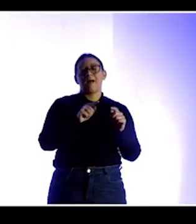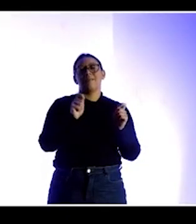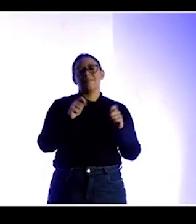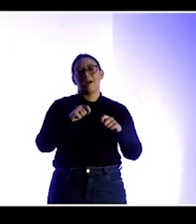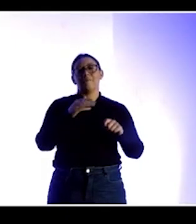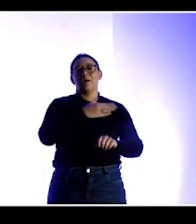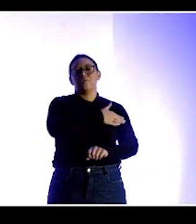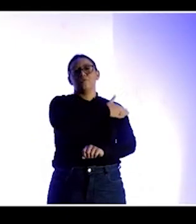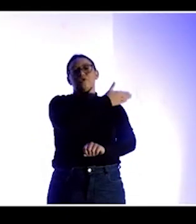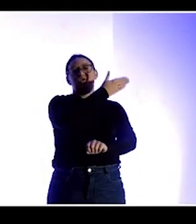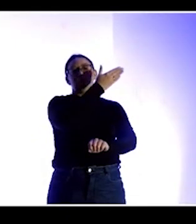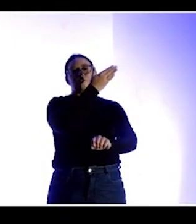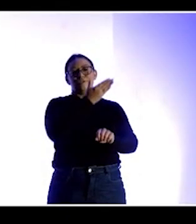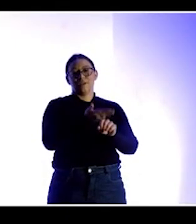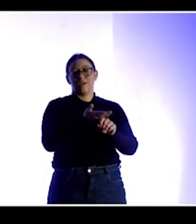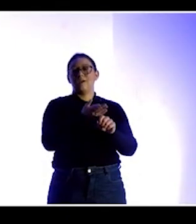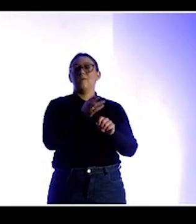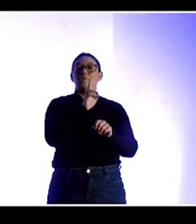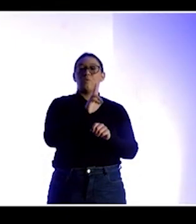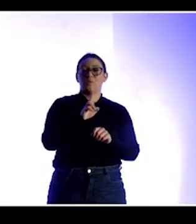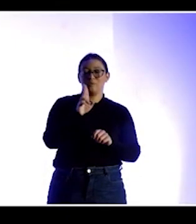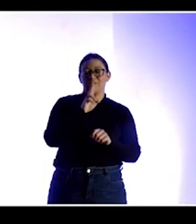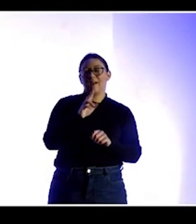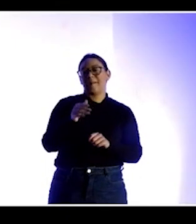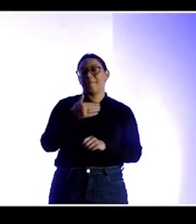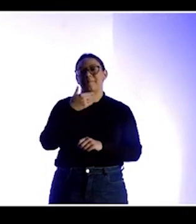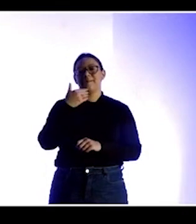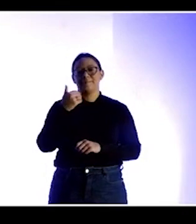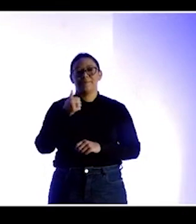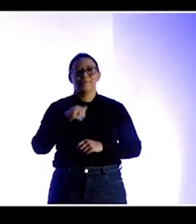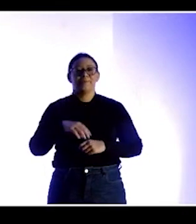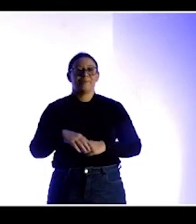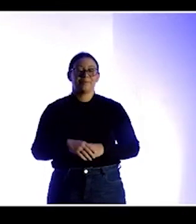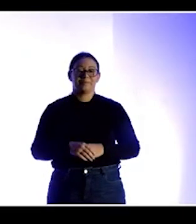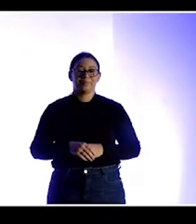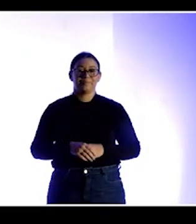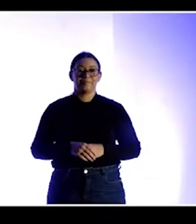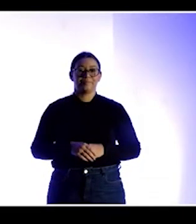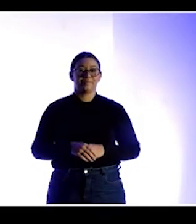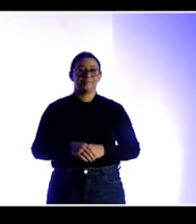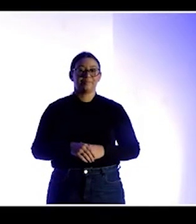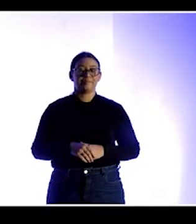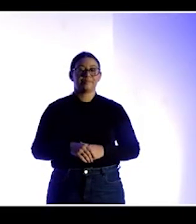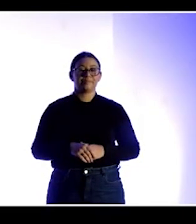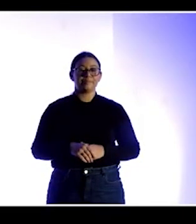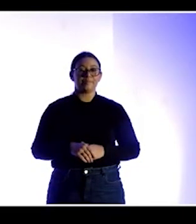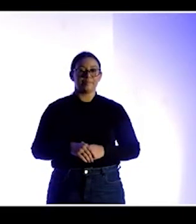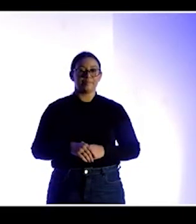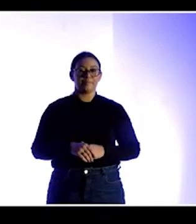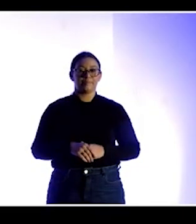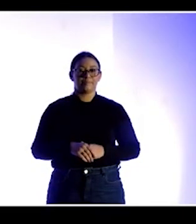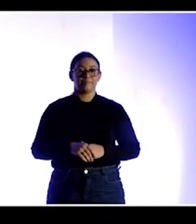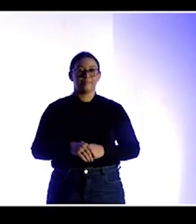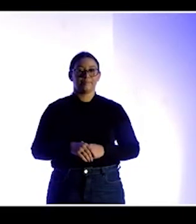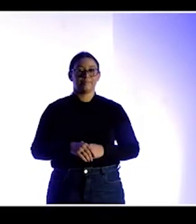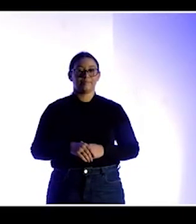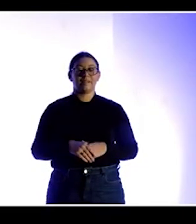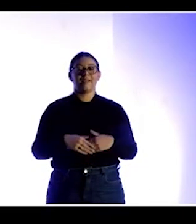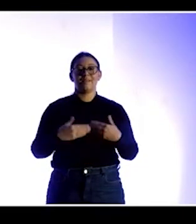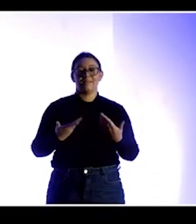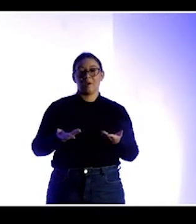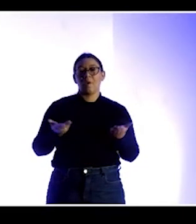todo o hidrogênio para a casa de vocês por um dia inteiro, não só por uma descarga. Então, com isso eu